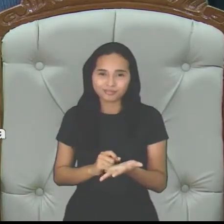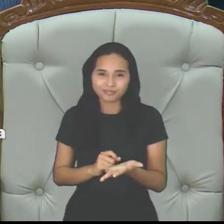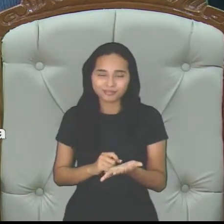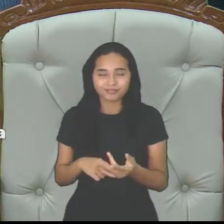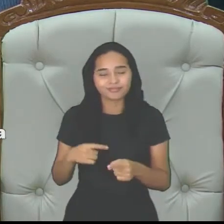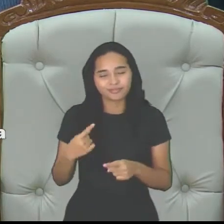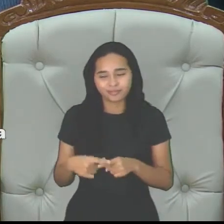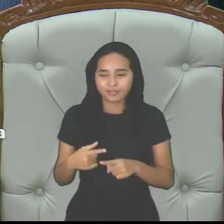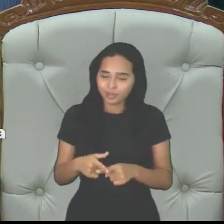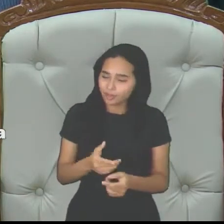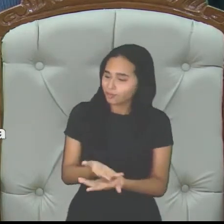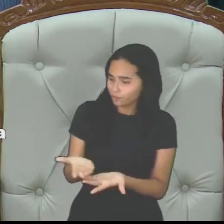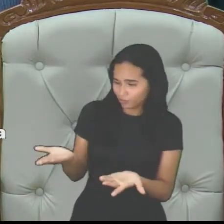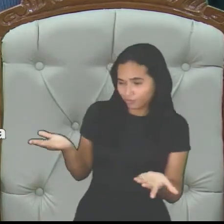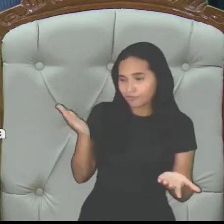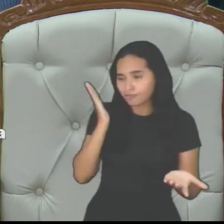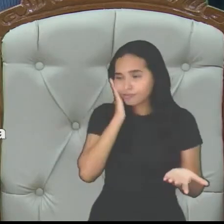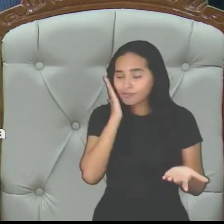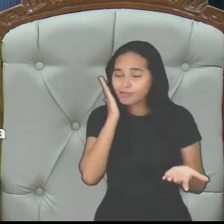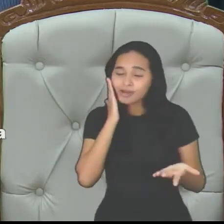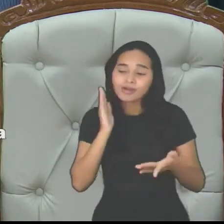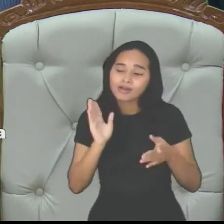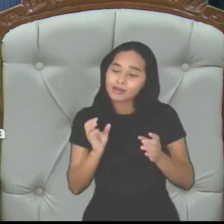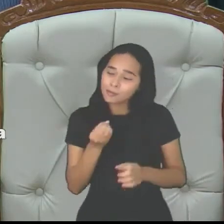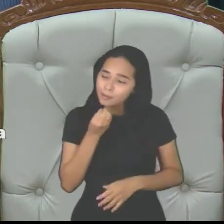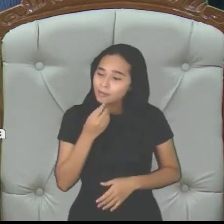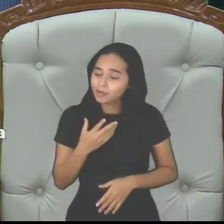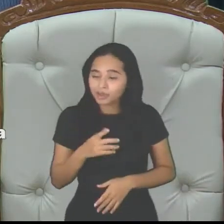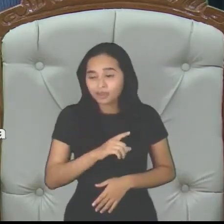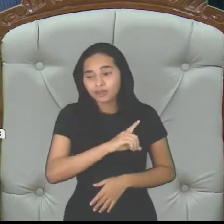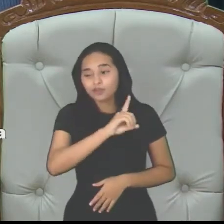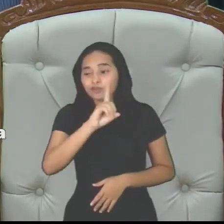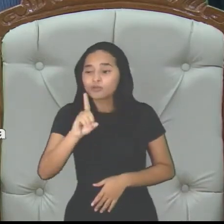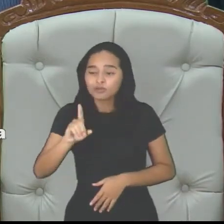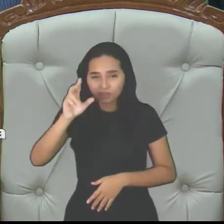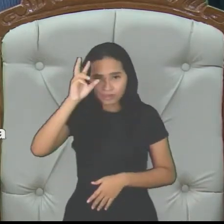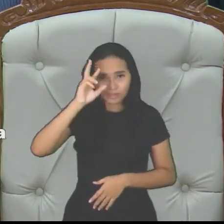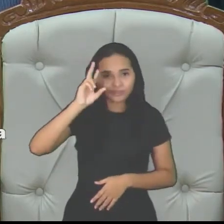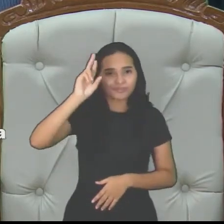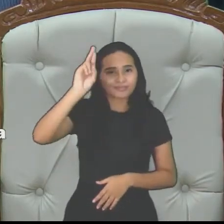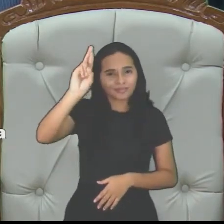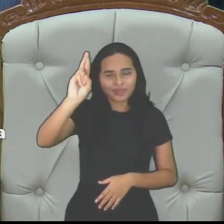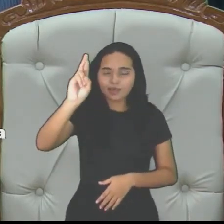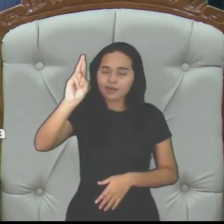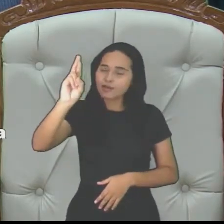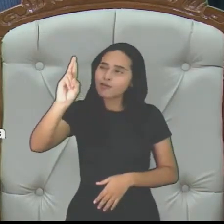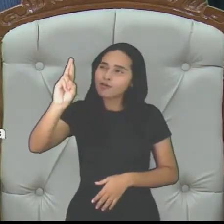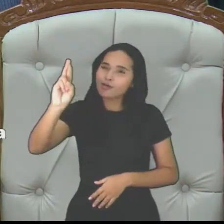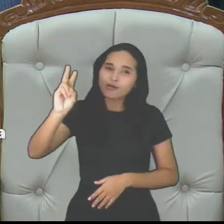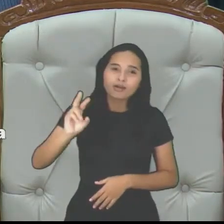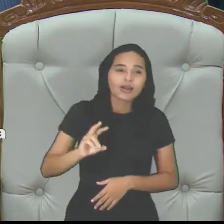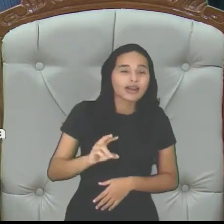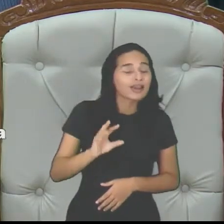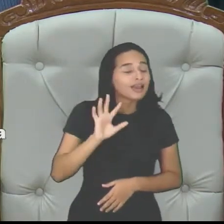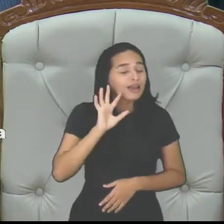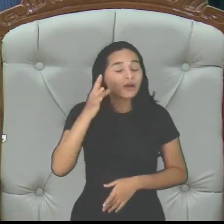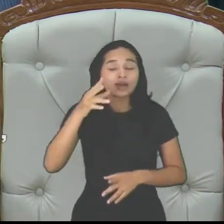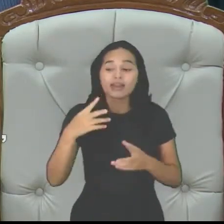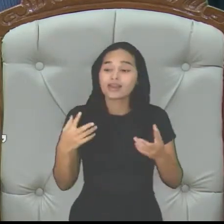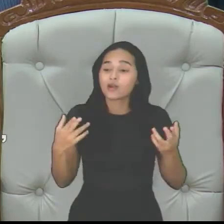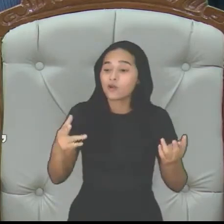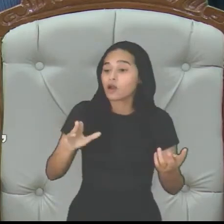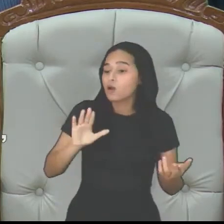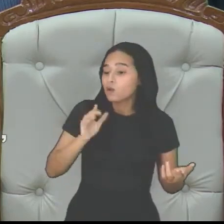Porque vós mesmos sabeis muito bem que o dia do Senhor virá como o ladrão de noite.